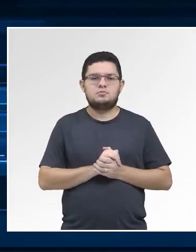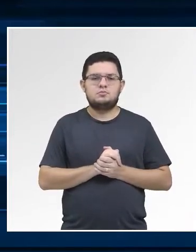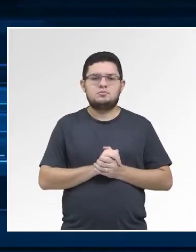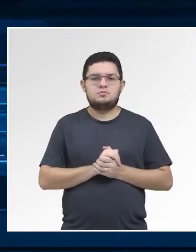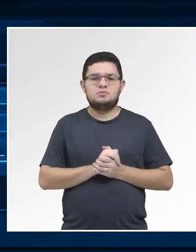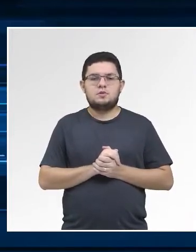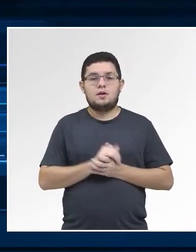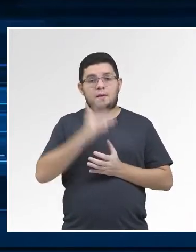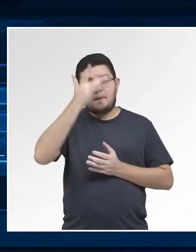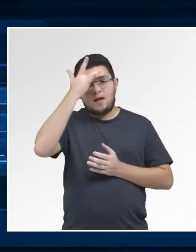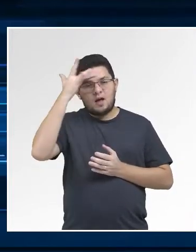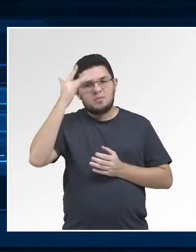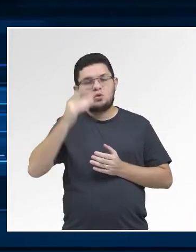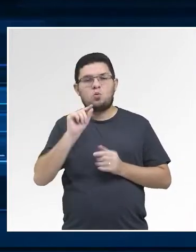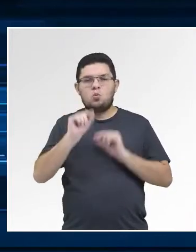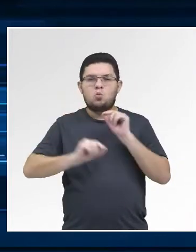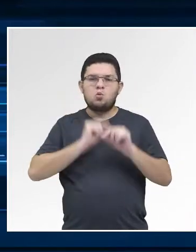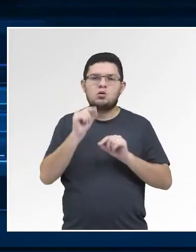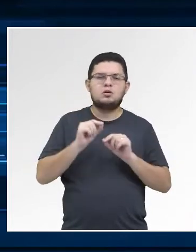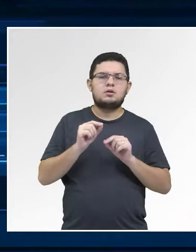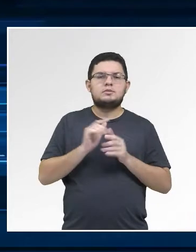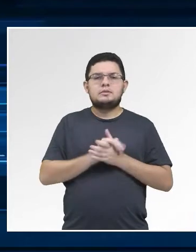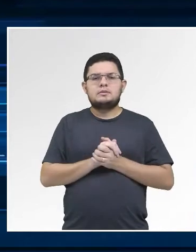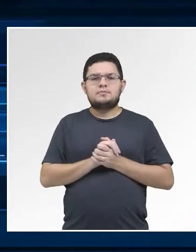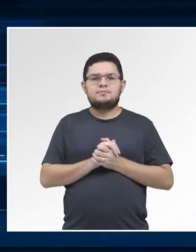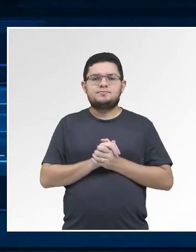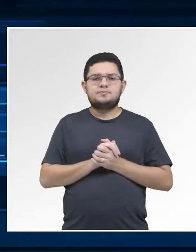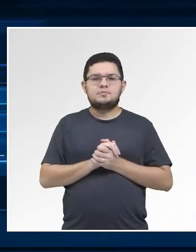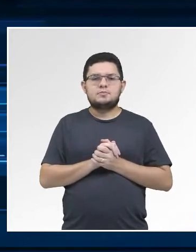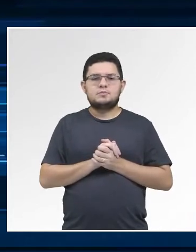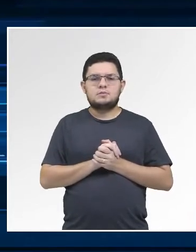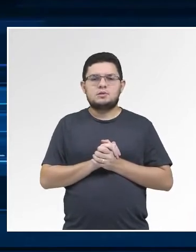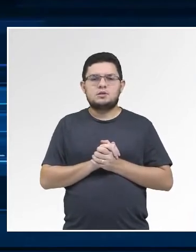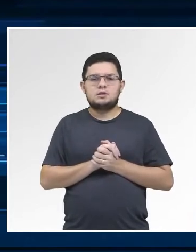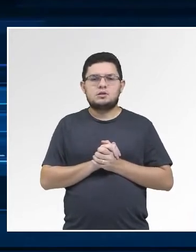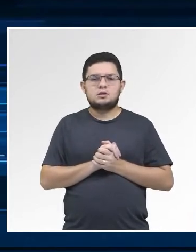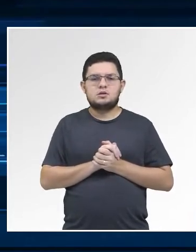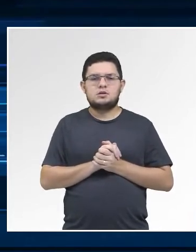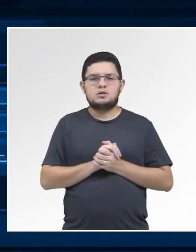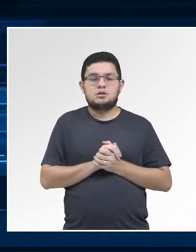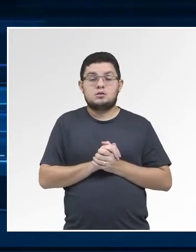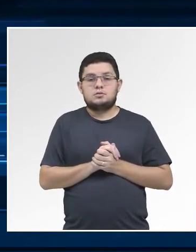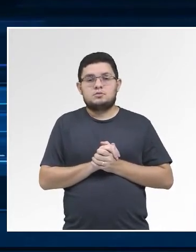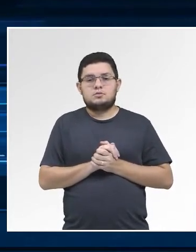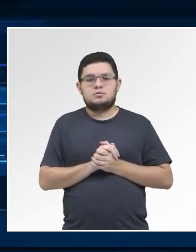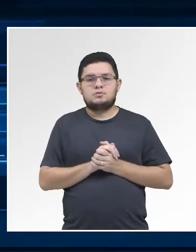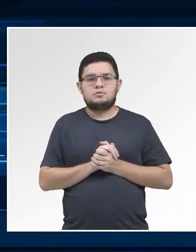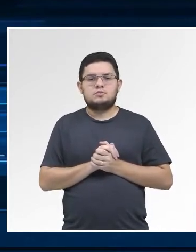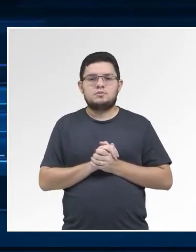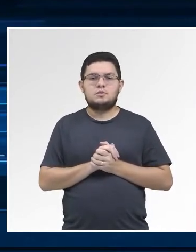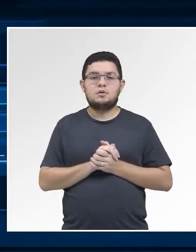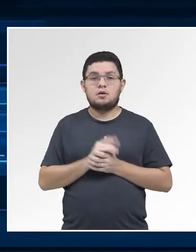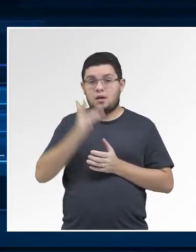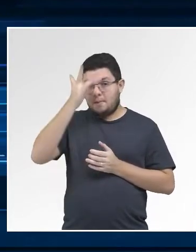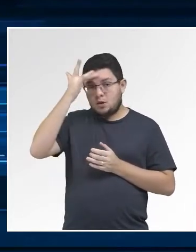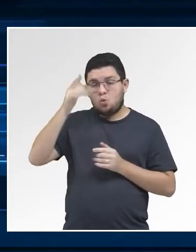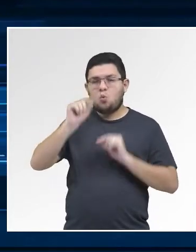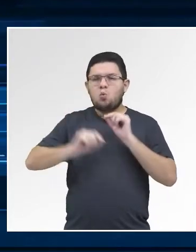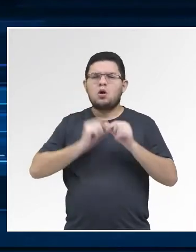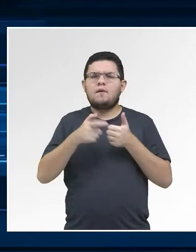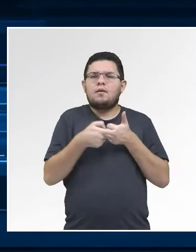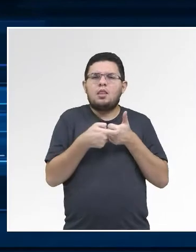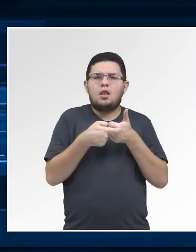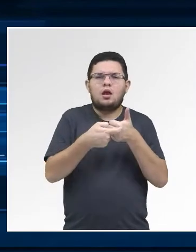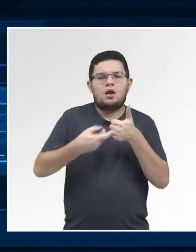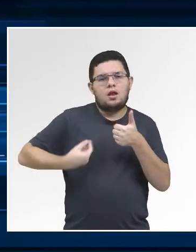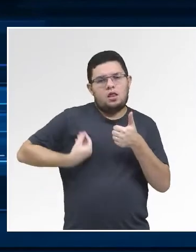Excitable, alguém que facilmente se decepciona ou se anima. Pushy, alguém que conta muita vantagem de sua